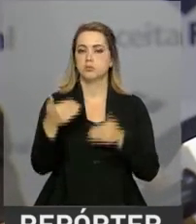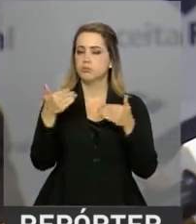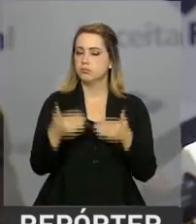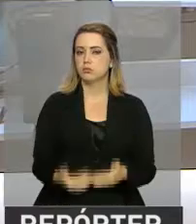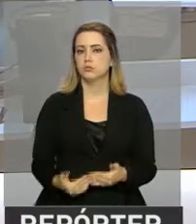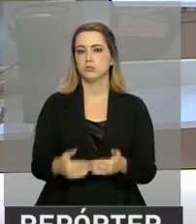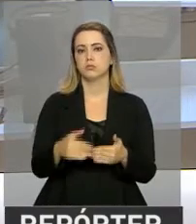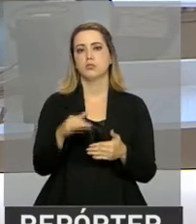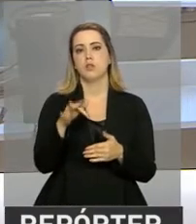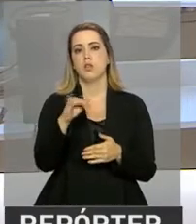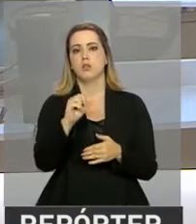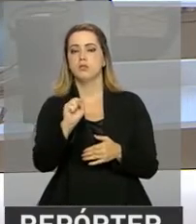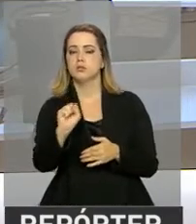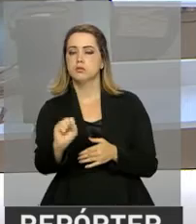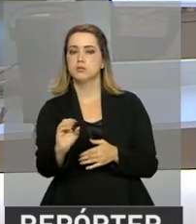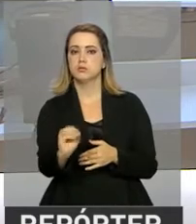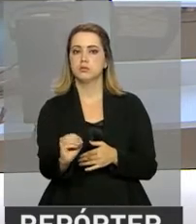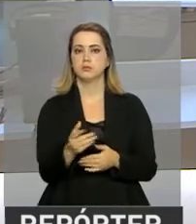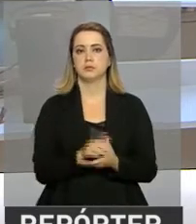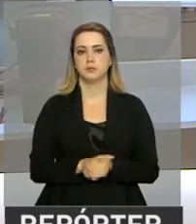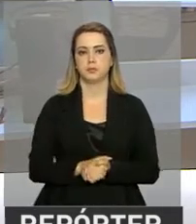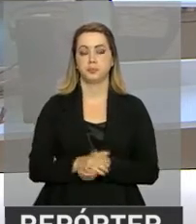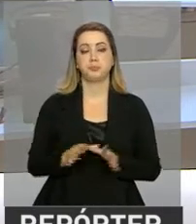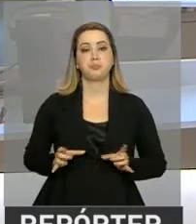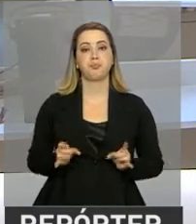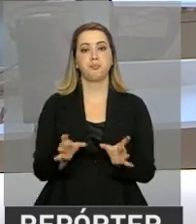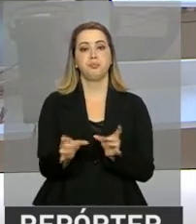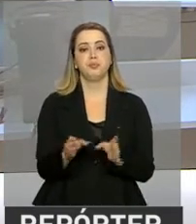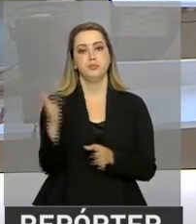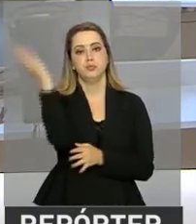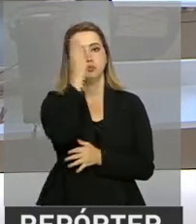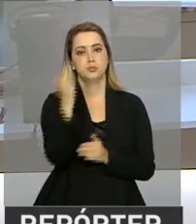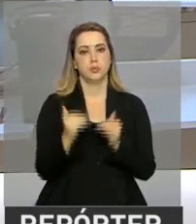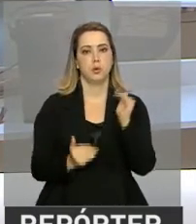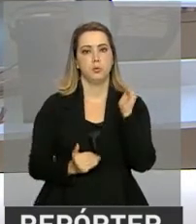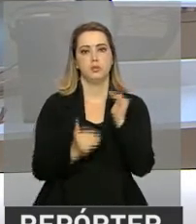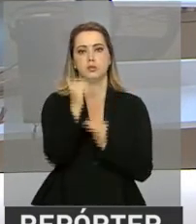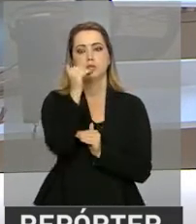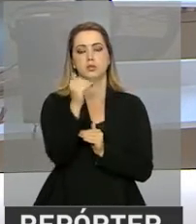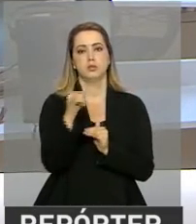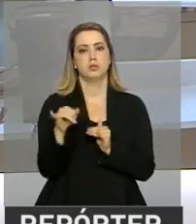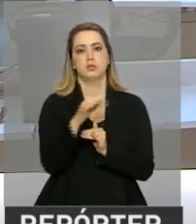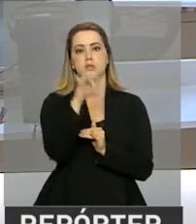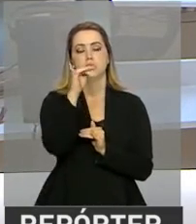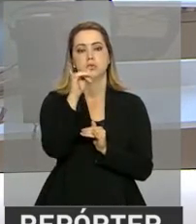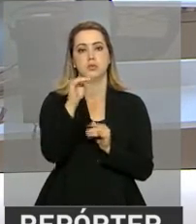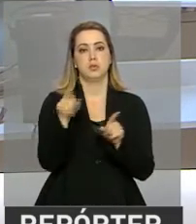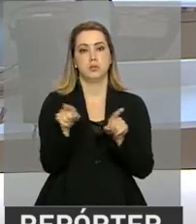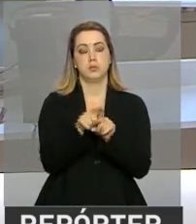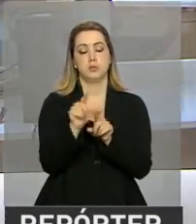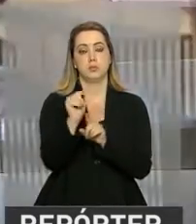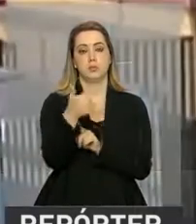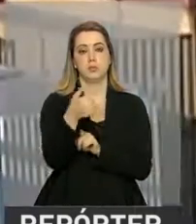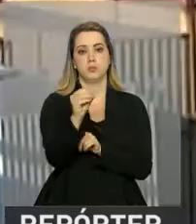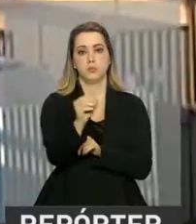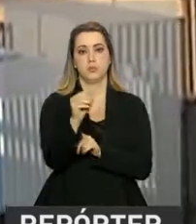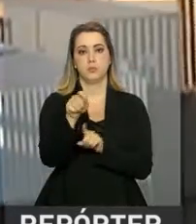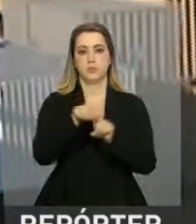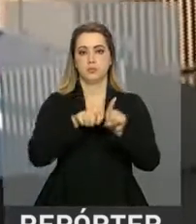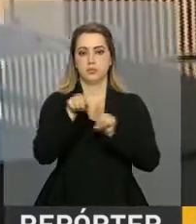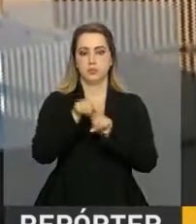brasileiro as exportações brasileiras superaram as importações nos dez primeiros meses do ano um superávit